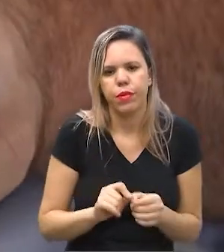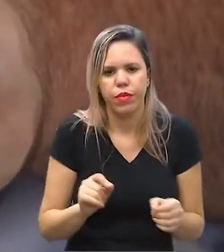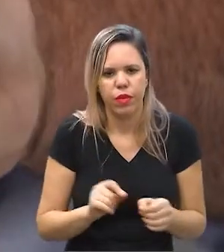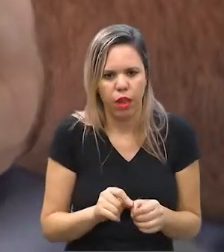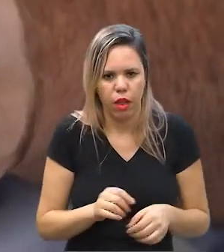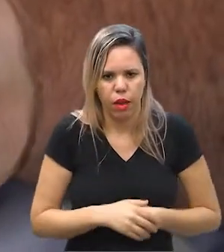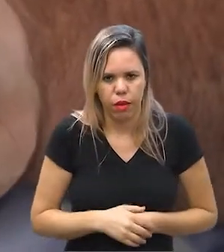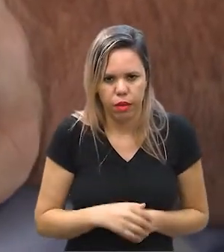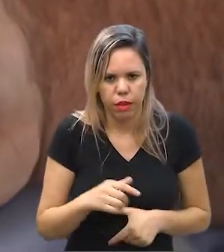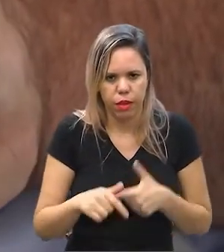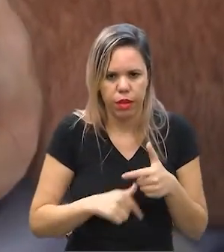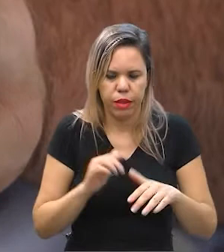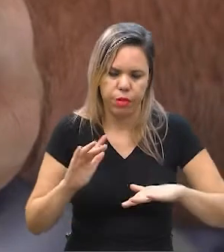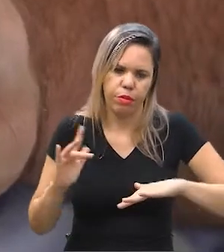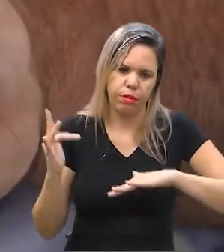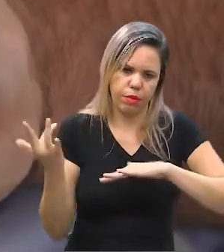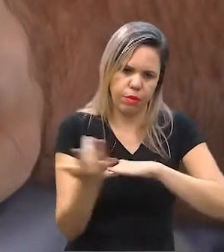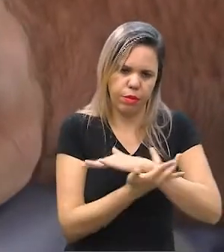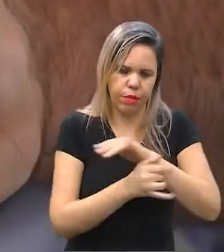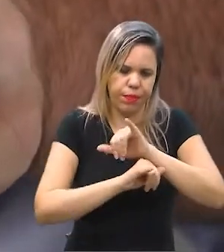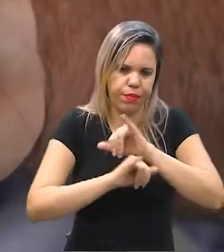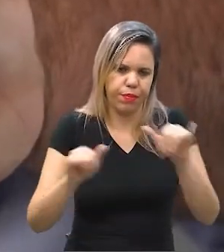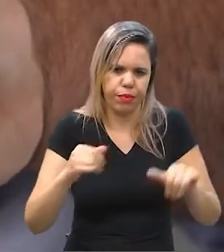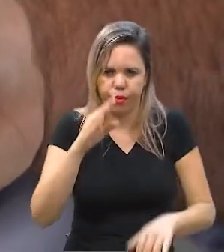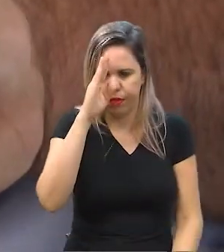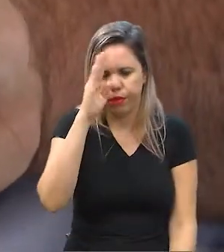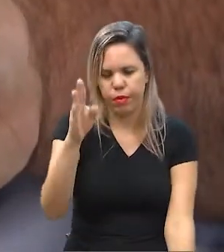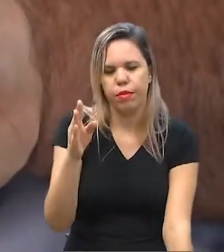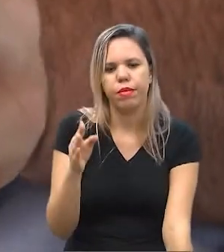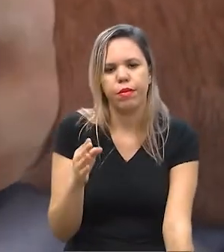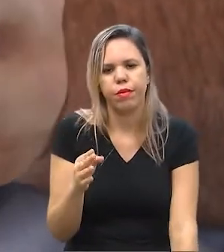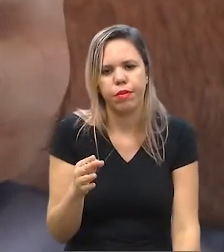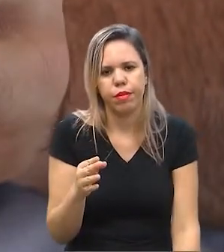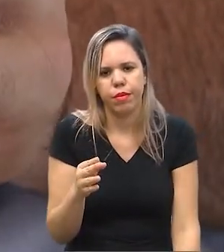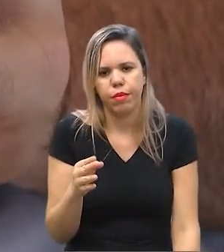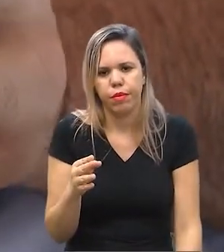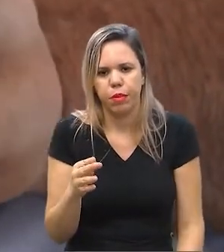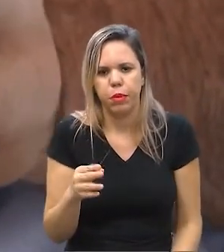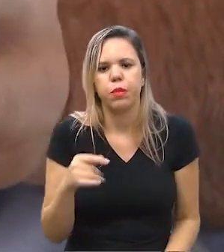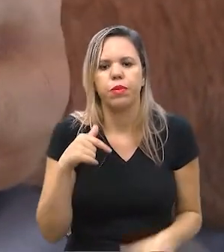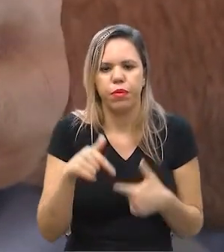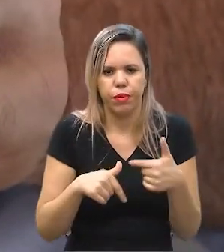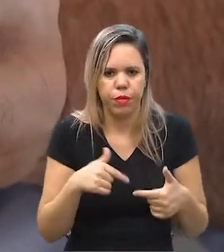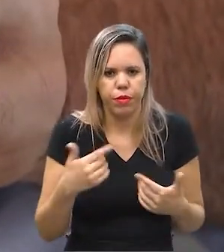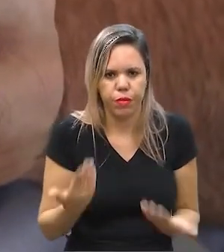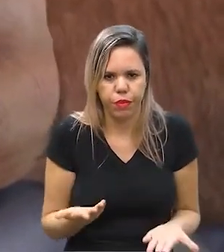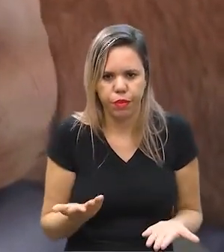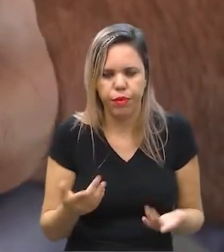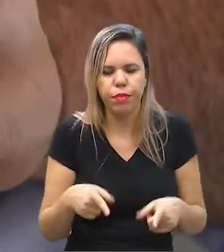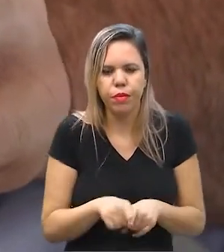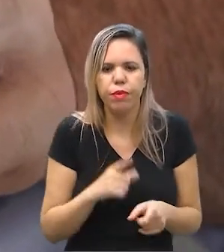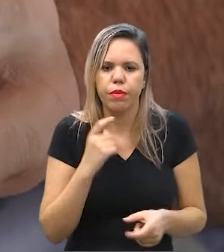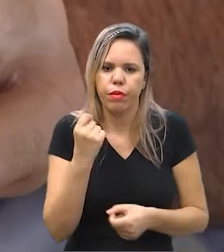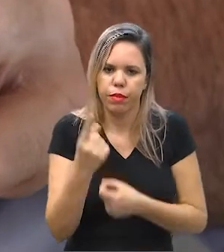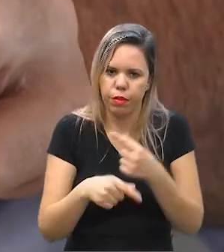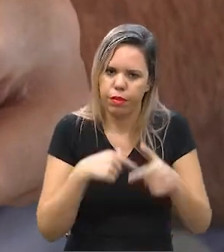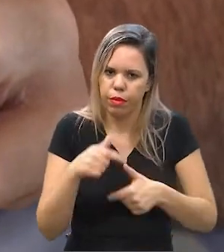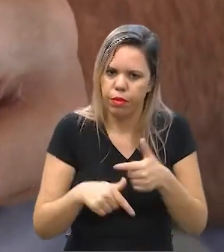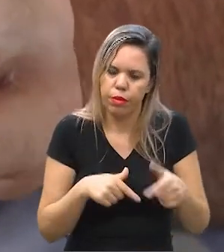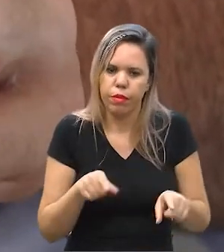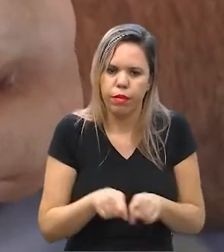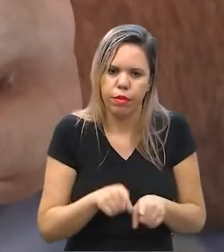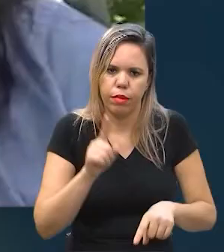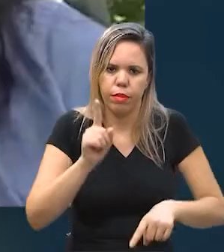desde trabalho com redes sociais, né, que foi o nosso principal, na verdade, foi o nosso principal trabalho, e a gente também fez alguns trabalhos também